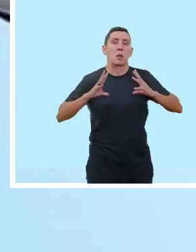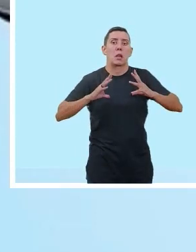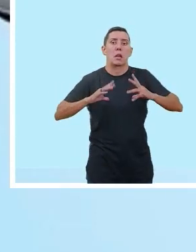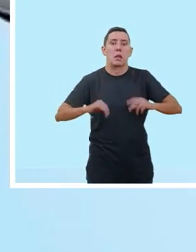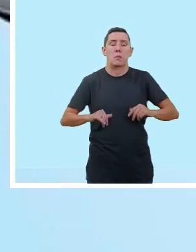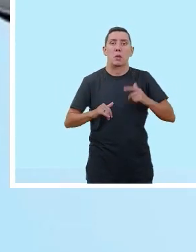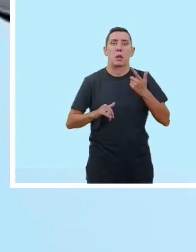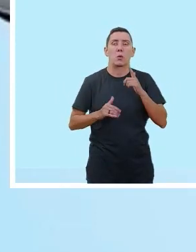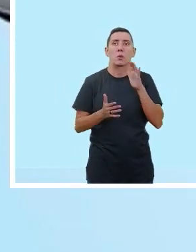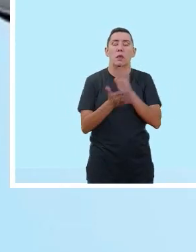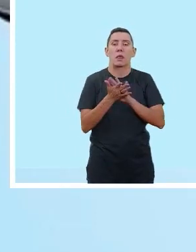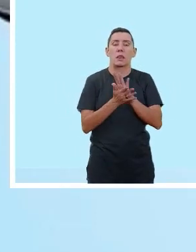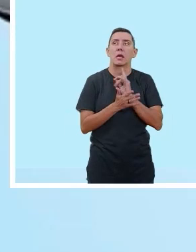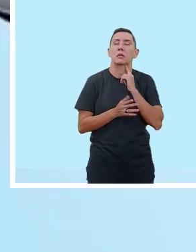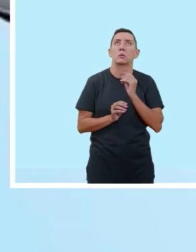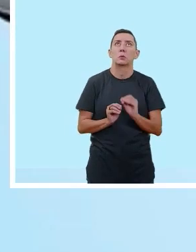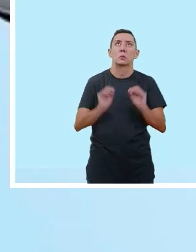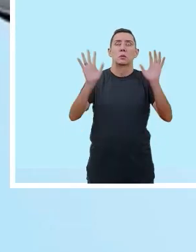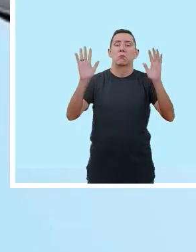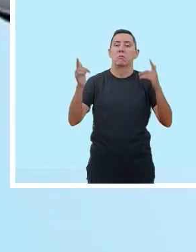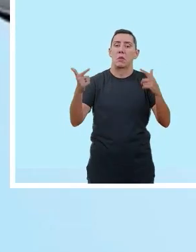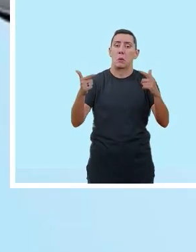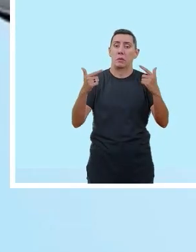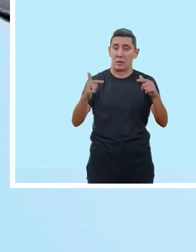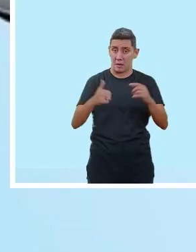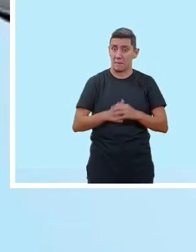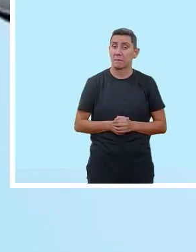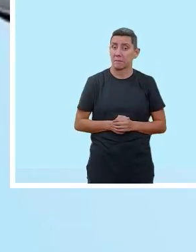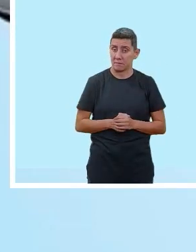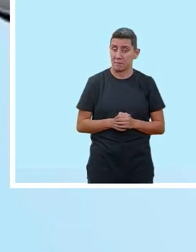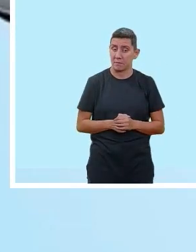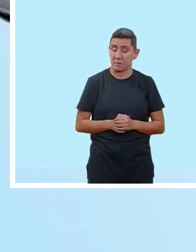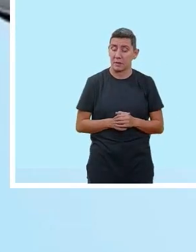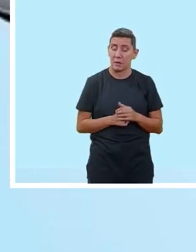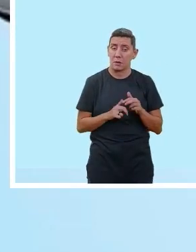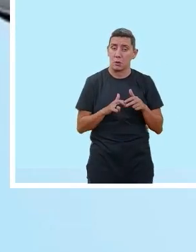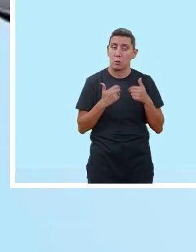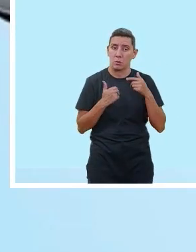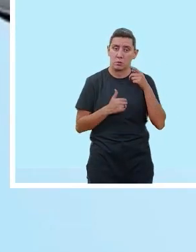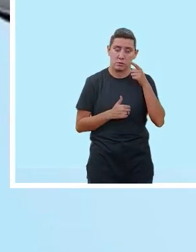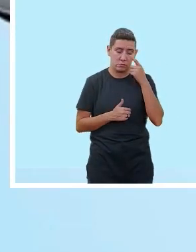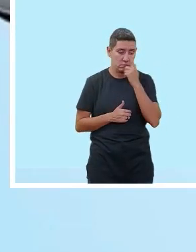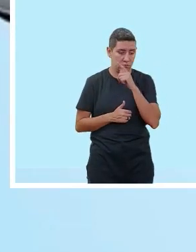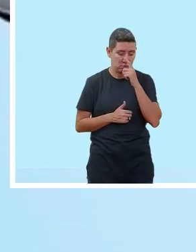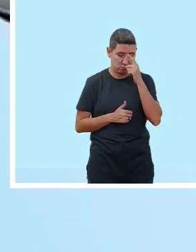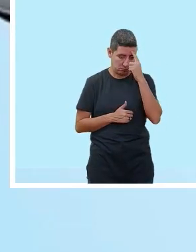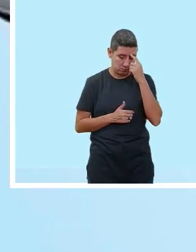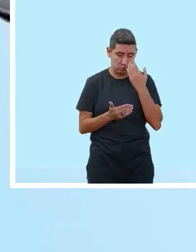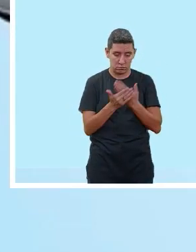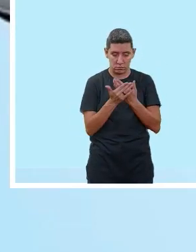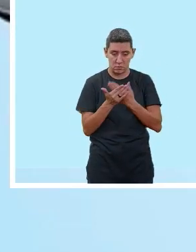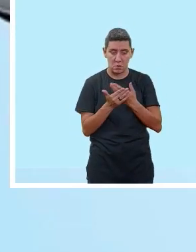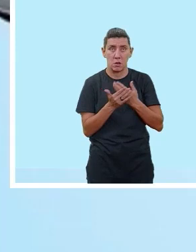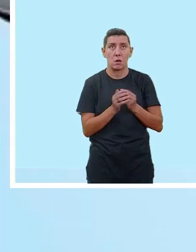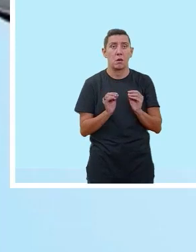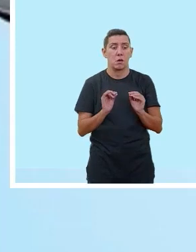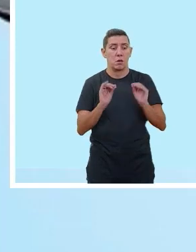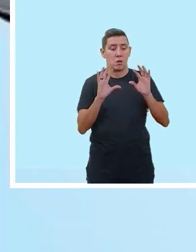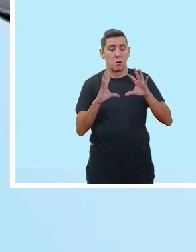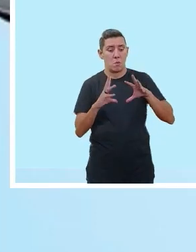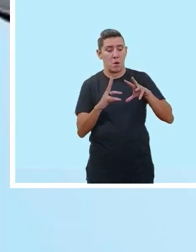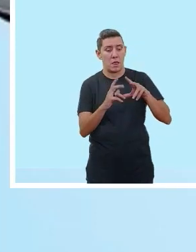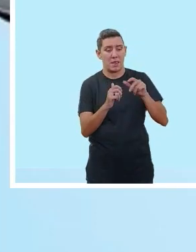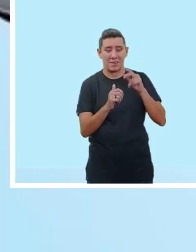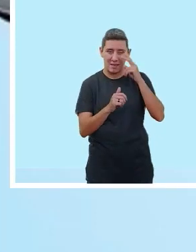um impacto grande na questão da emissão de gás de efeito estufa. Se você tivesse que gerar isso a partir de uma termoelétrica, você tem